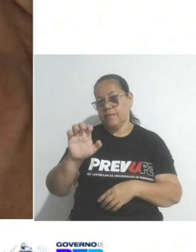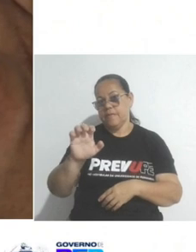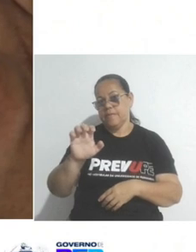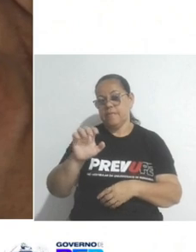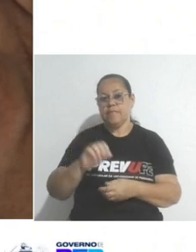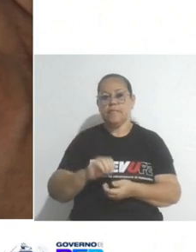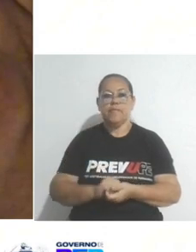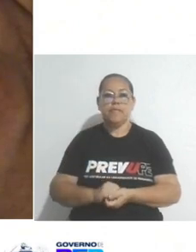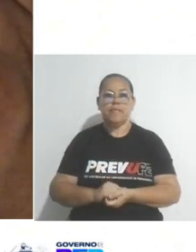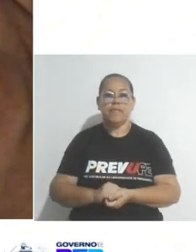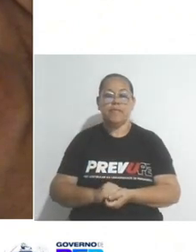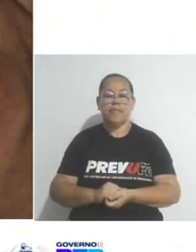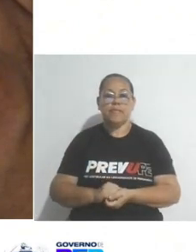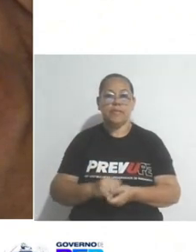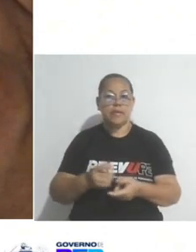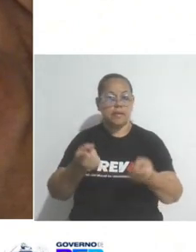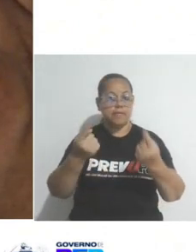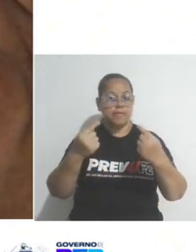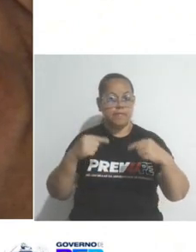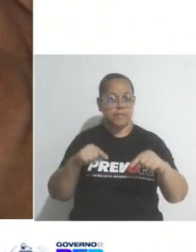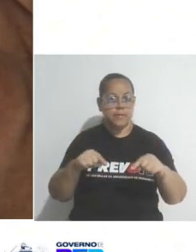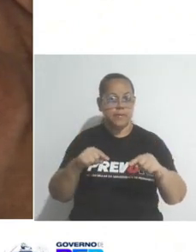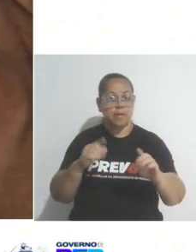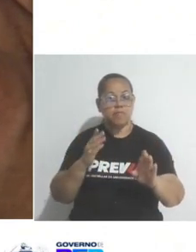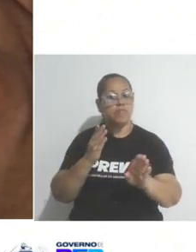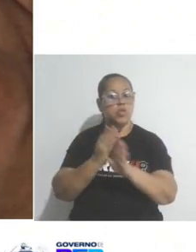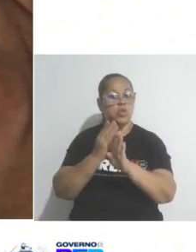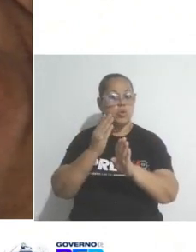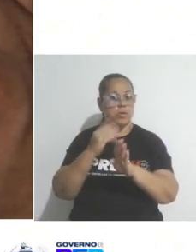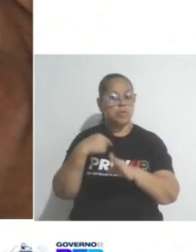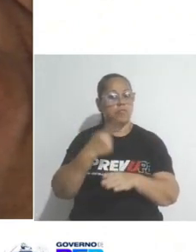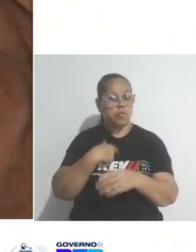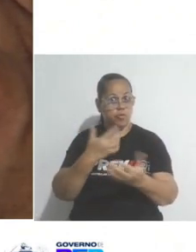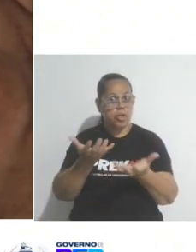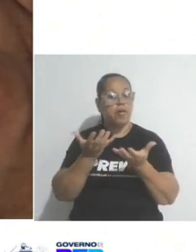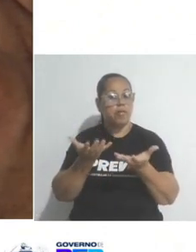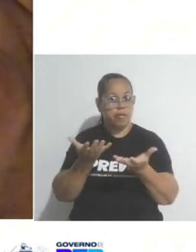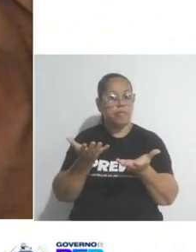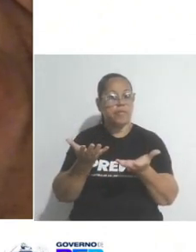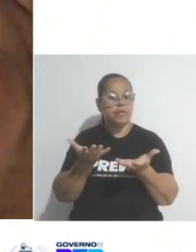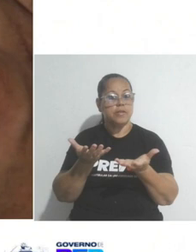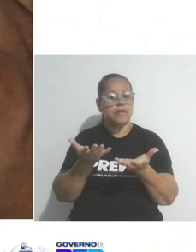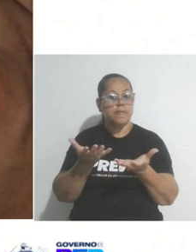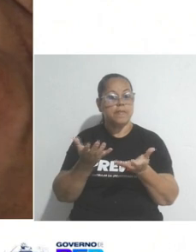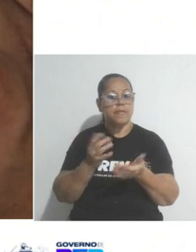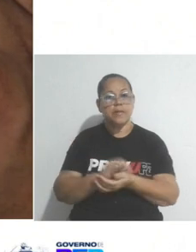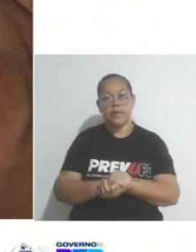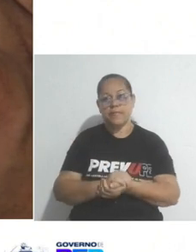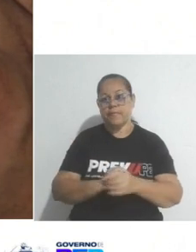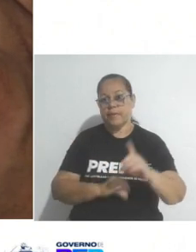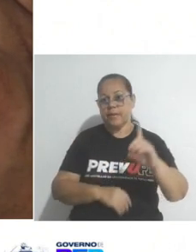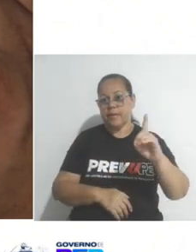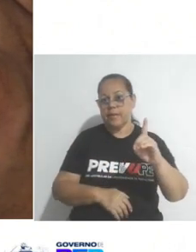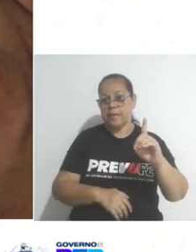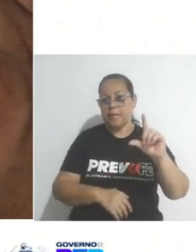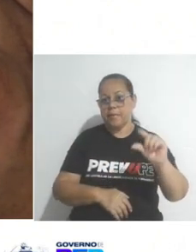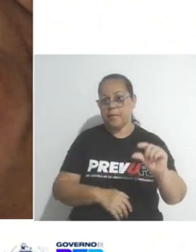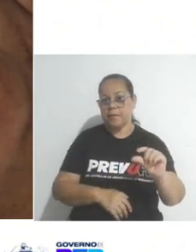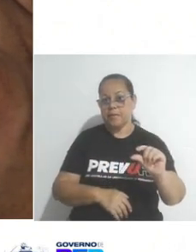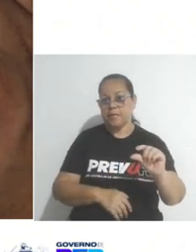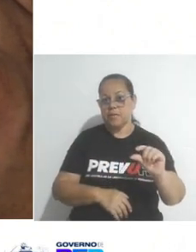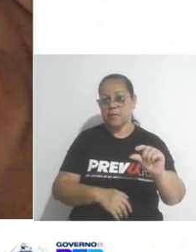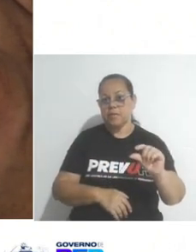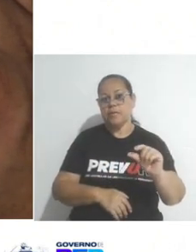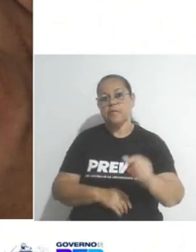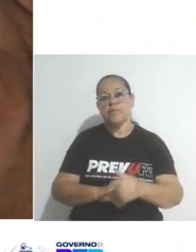assim como se eu quiser descobrir que é o que nós queremos aqui descobrir a distância no mapa